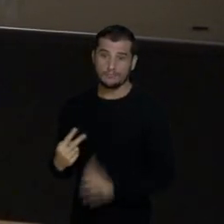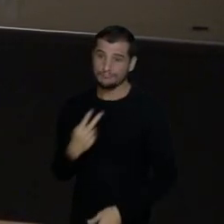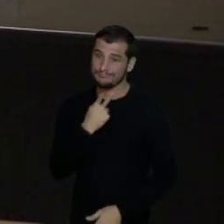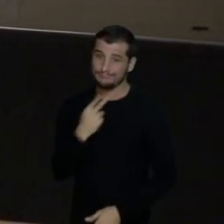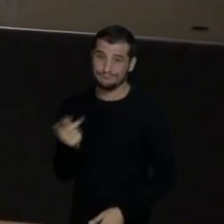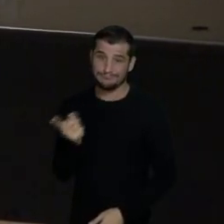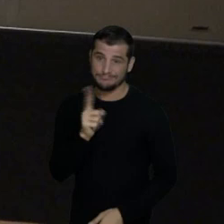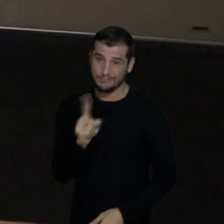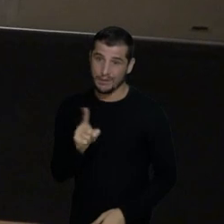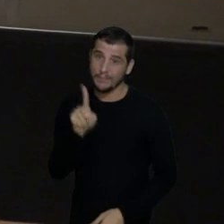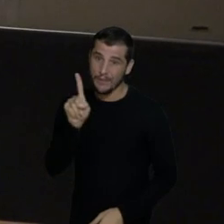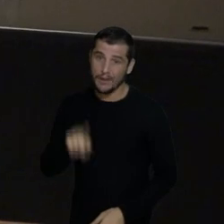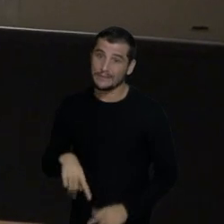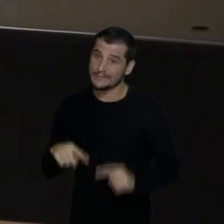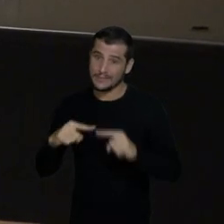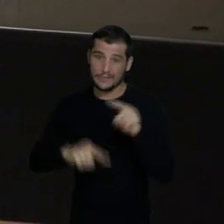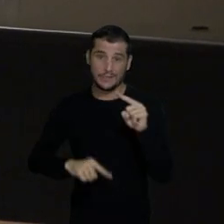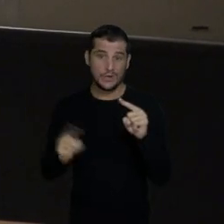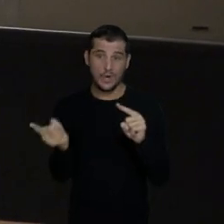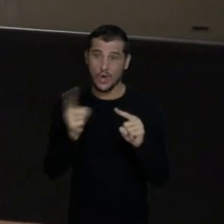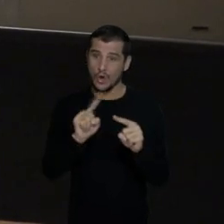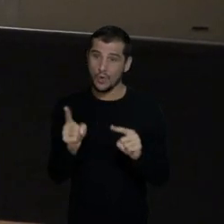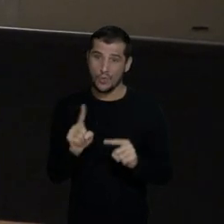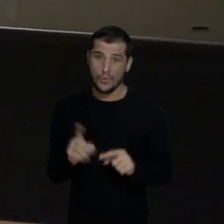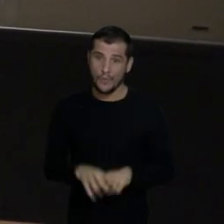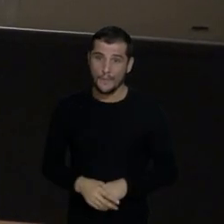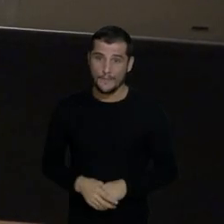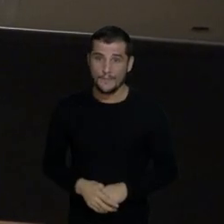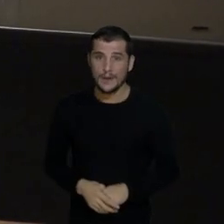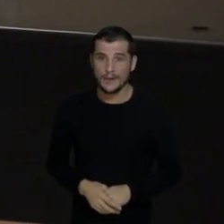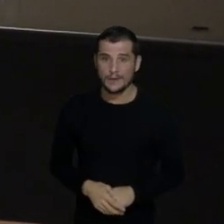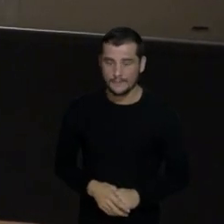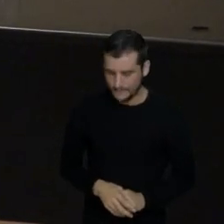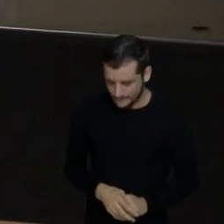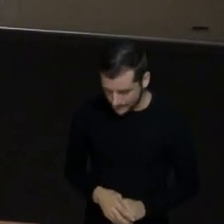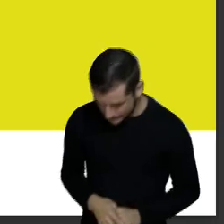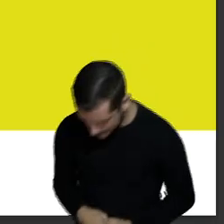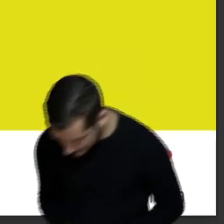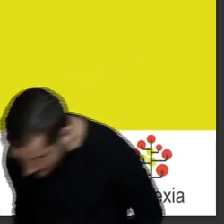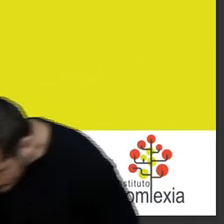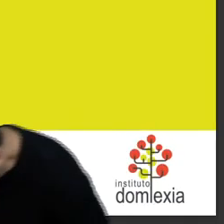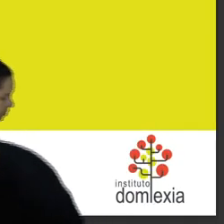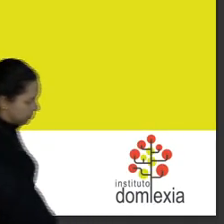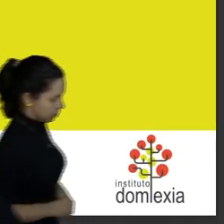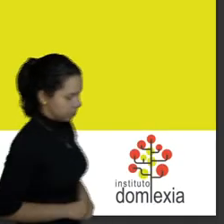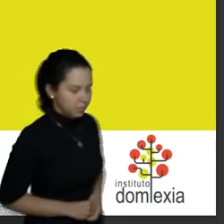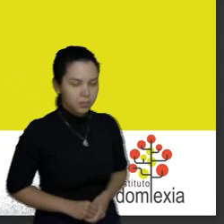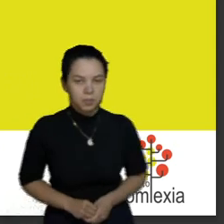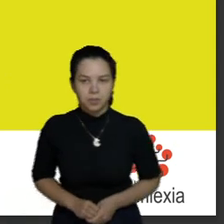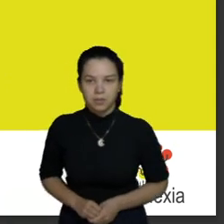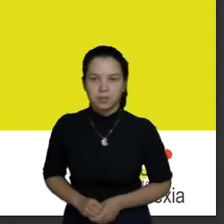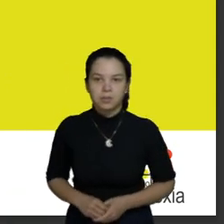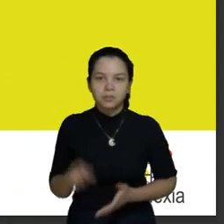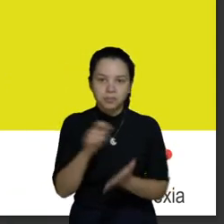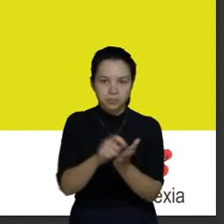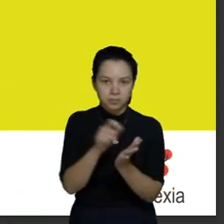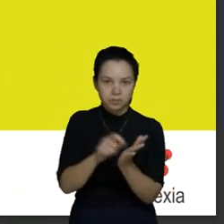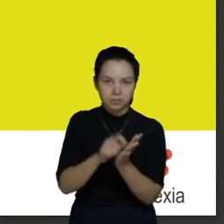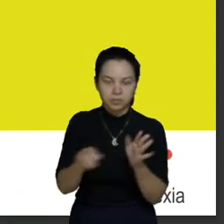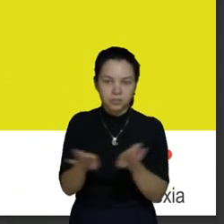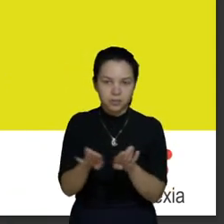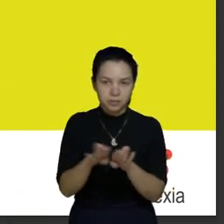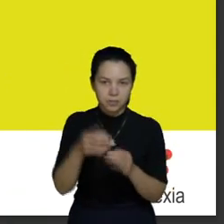cruel quanto tá em termos de nível de crueldade tá igualzinho na escrita também o apoio